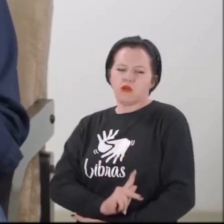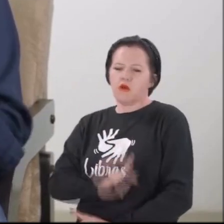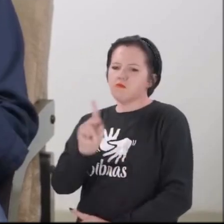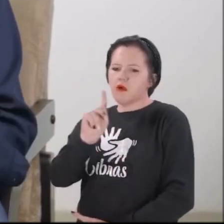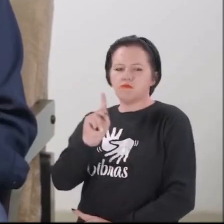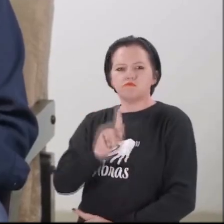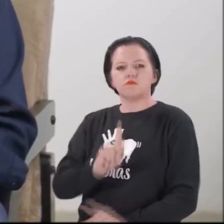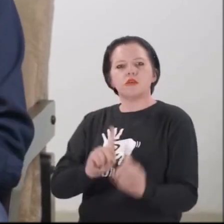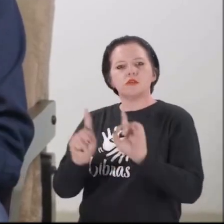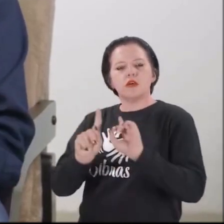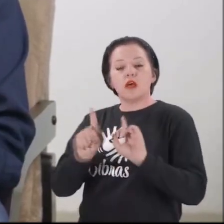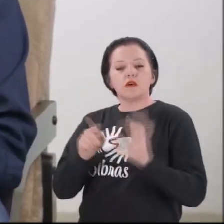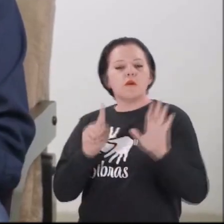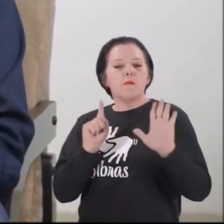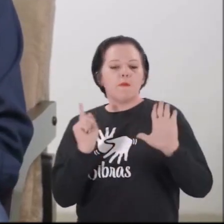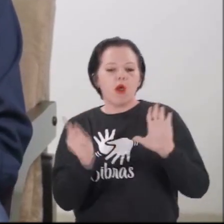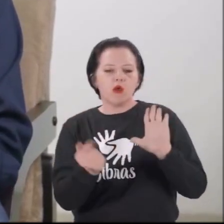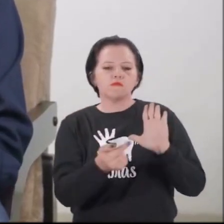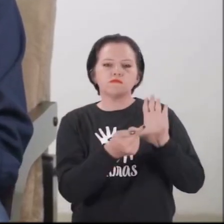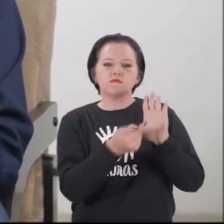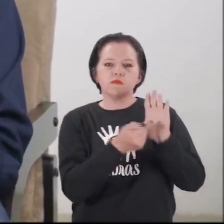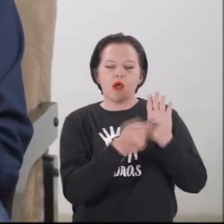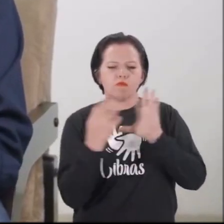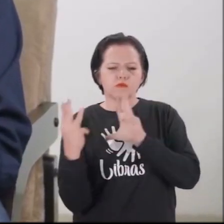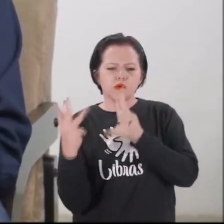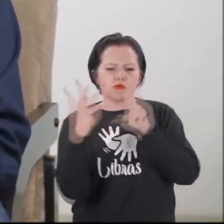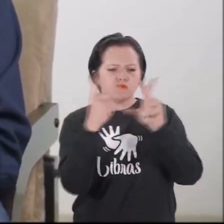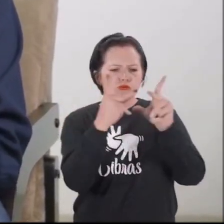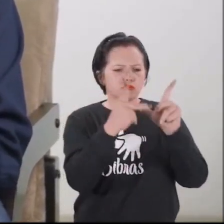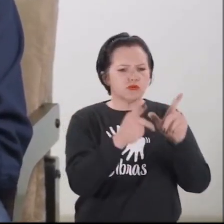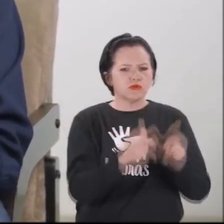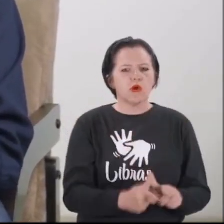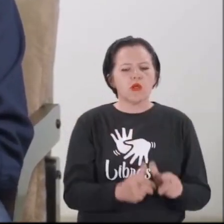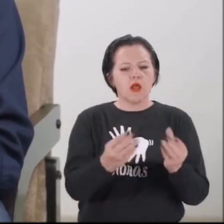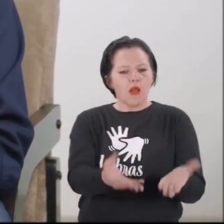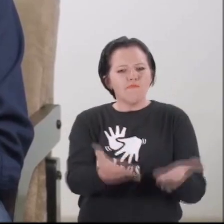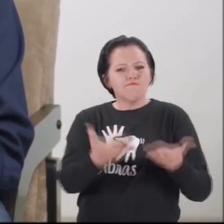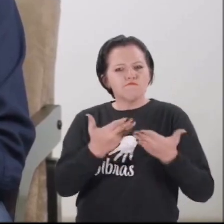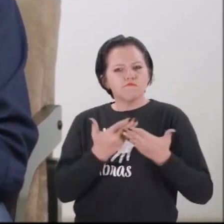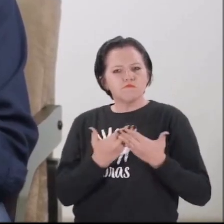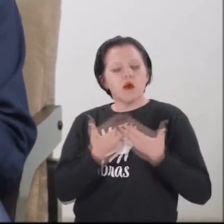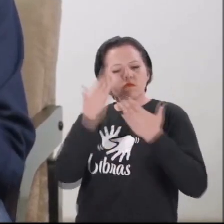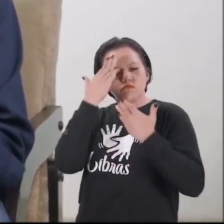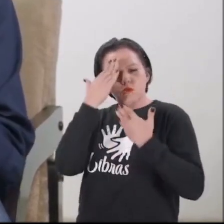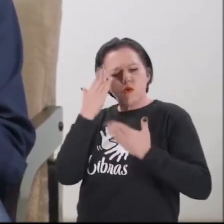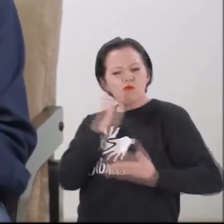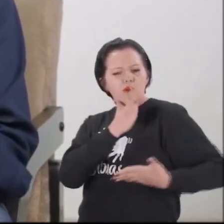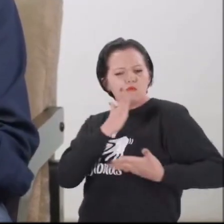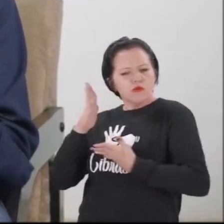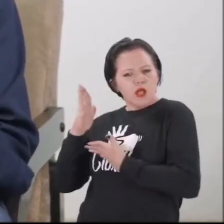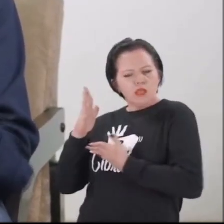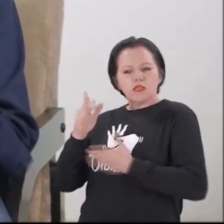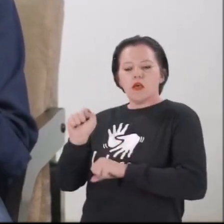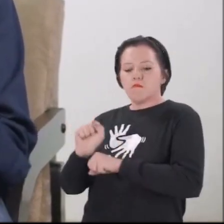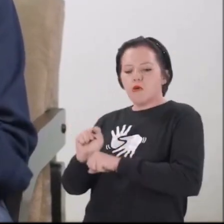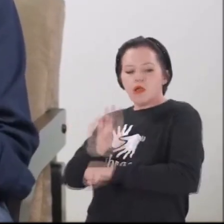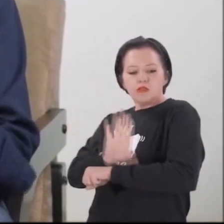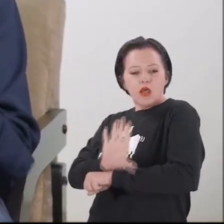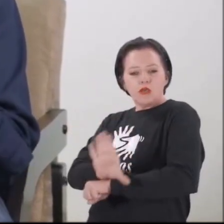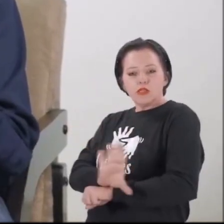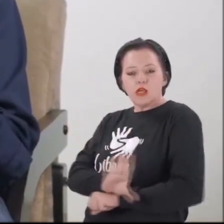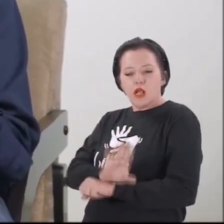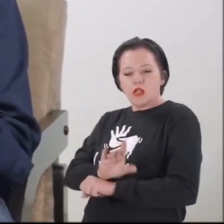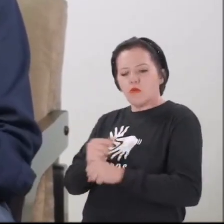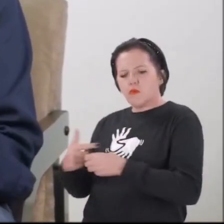nem a ninguém. Nós vamos nomear todos os cargos por competência. Quem quiser ser